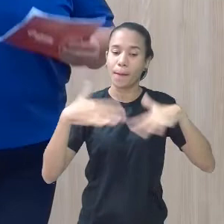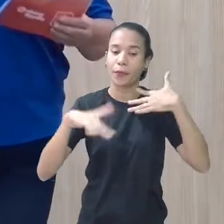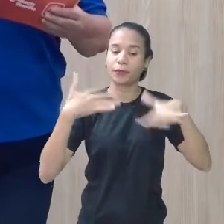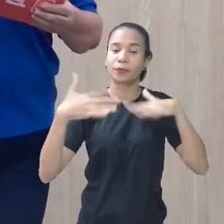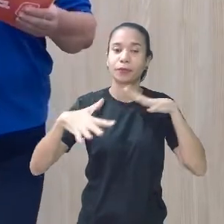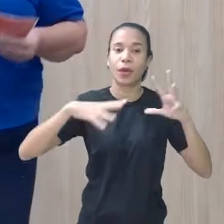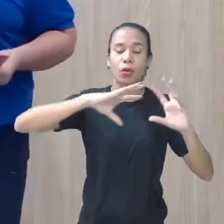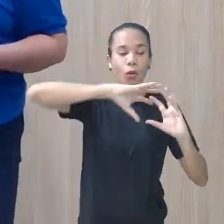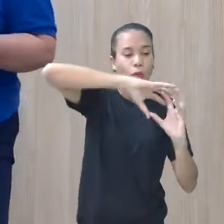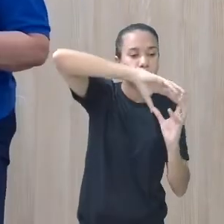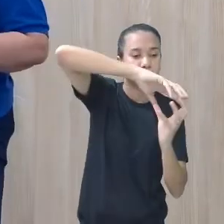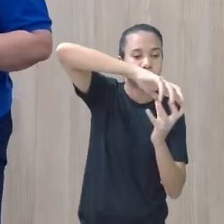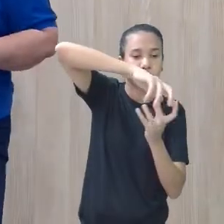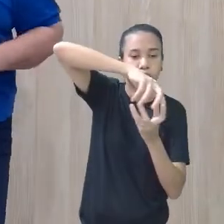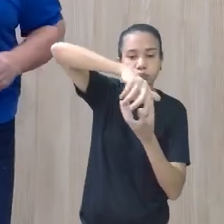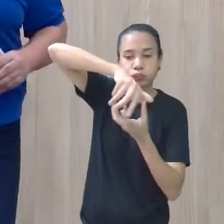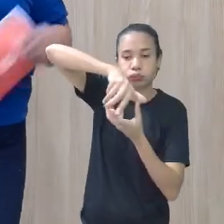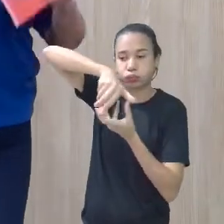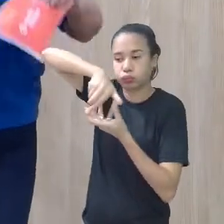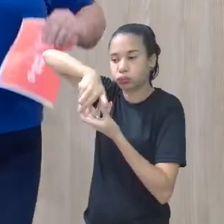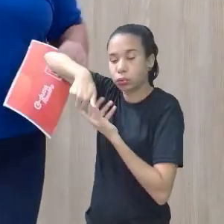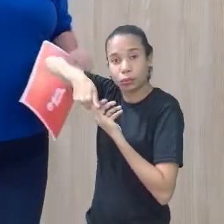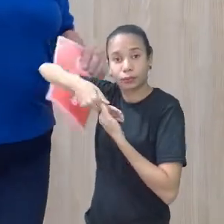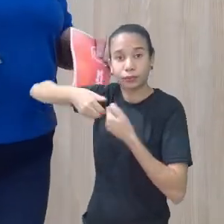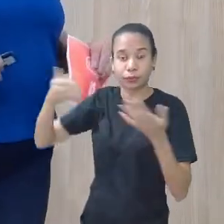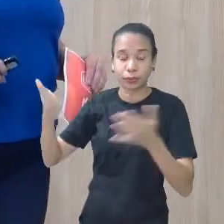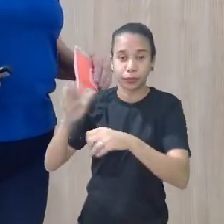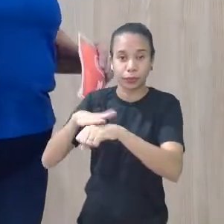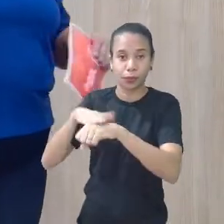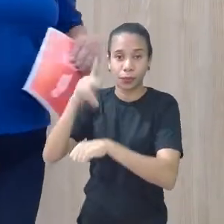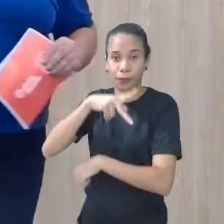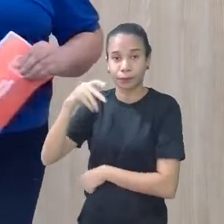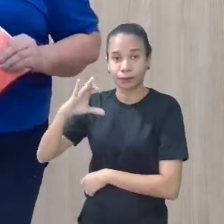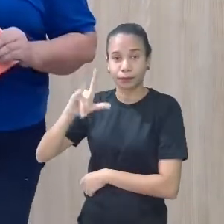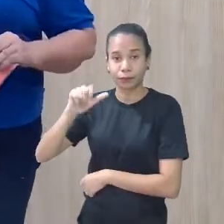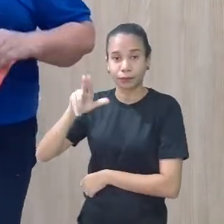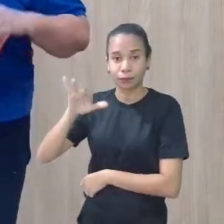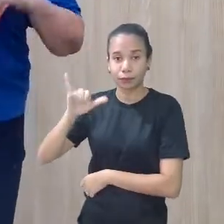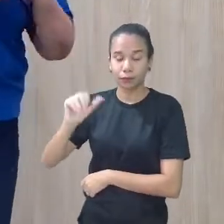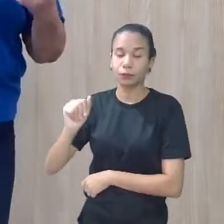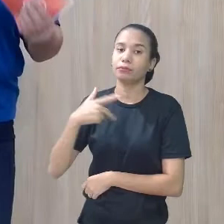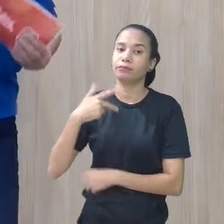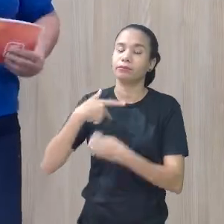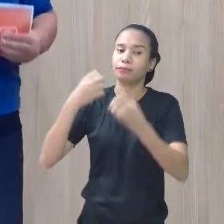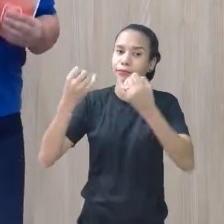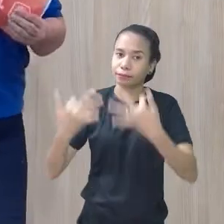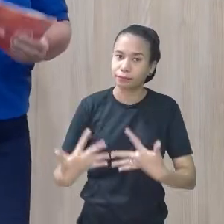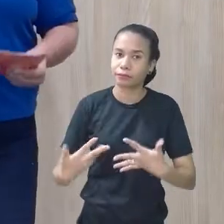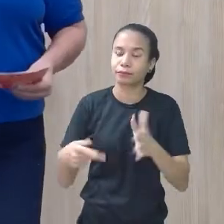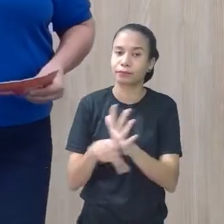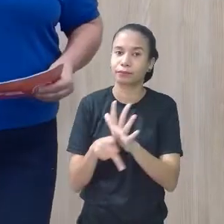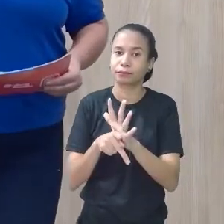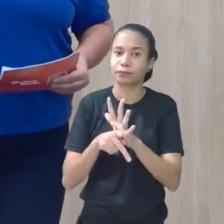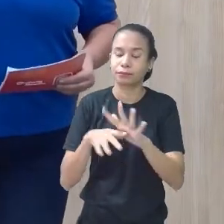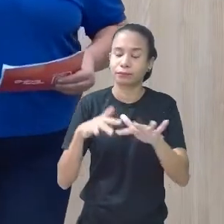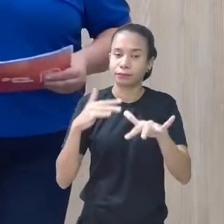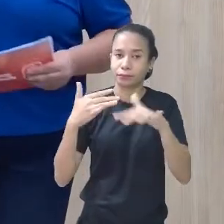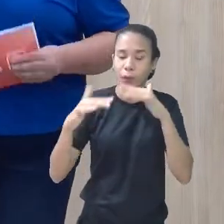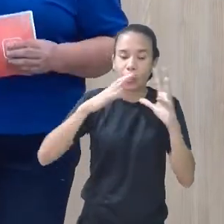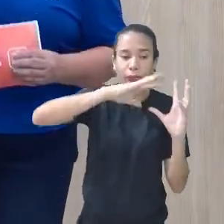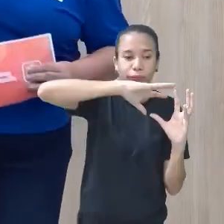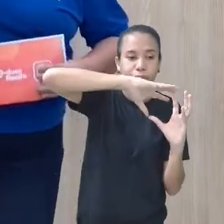movimento. Em relação ainda ao movimento, eu vou chamar a professora Cláudia, porque ela vai falar um pouquinho aí do movimento,